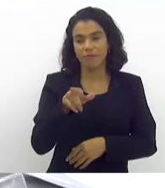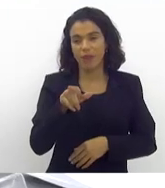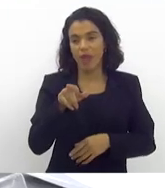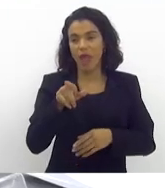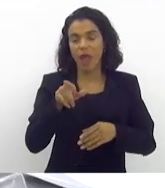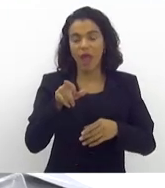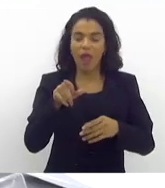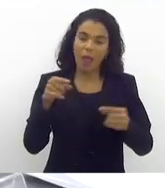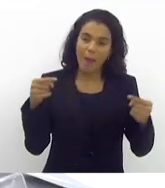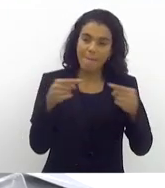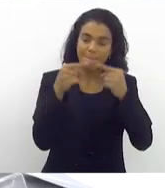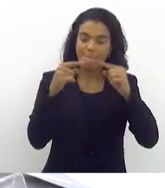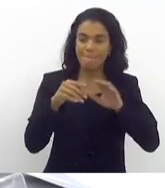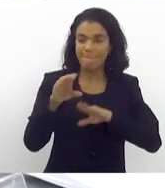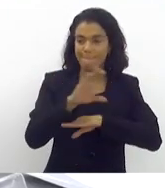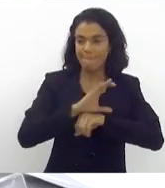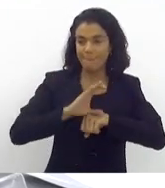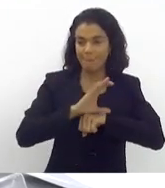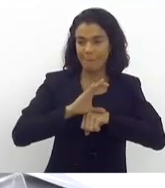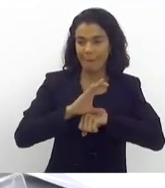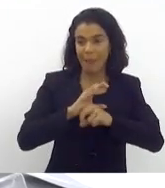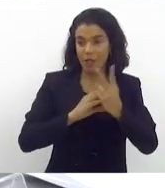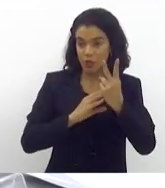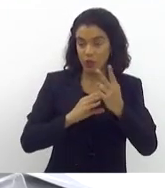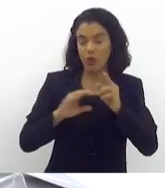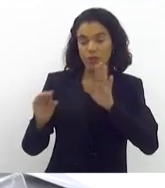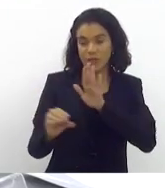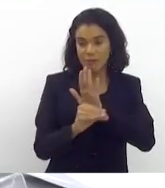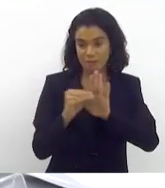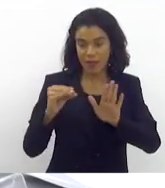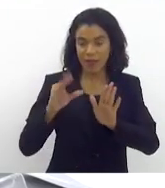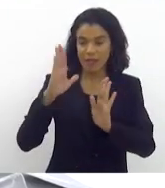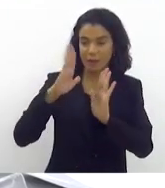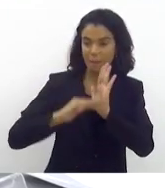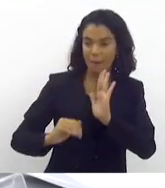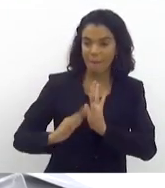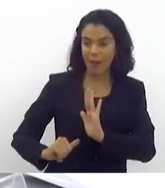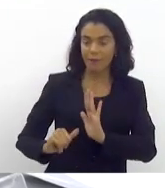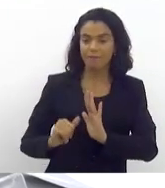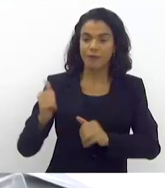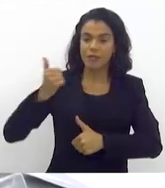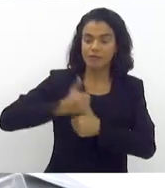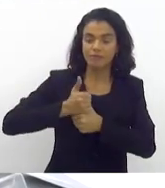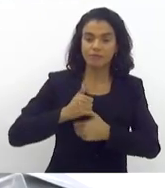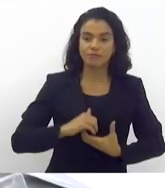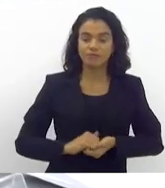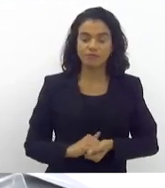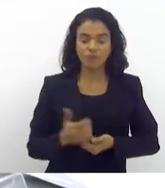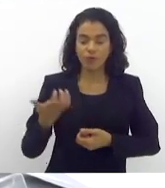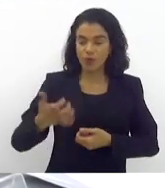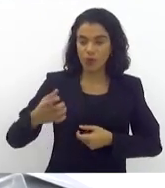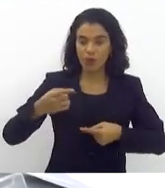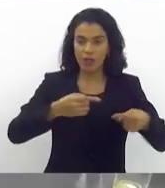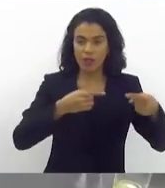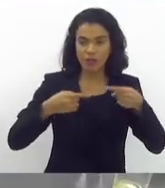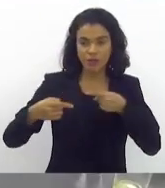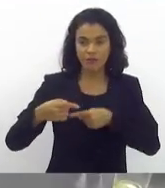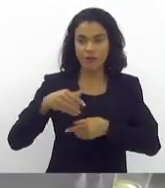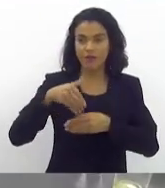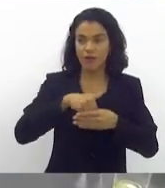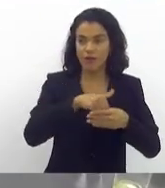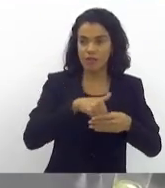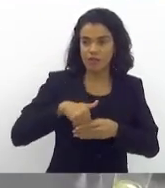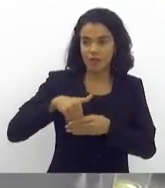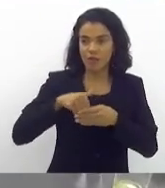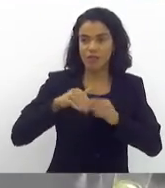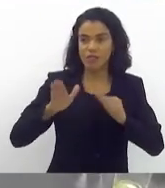com emendas. Na verdade, duas emendas supressivas. Em discussão. Não havendo quem queira discutir, em